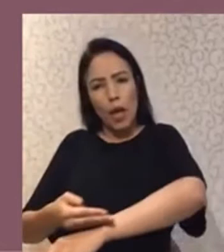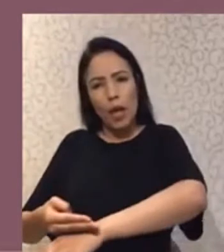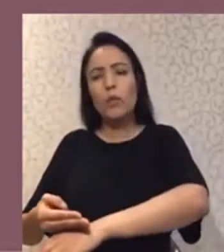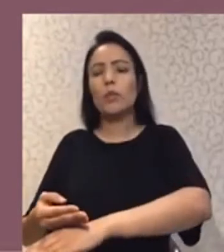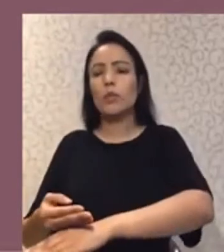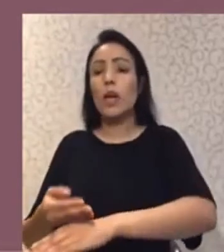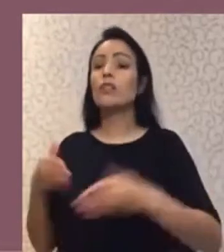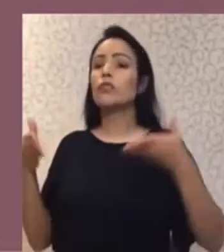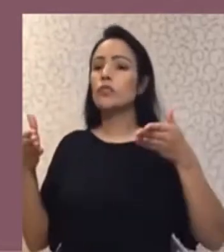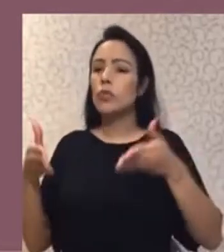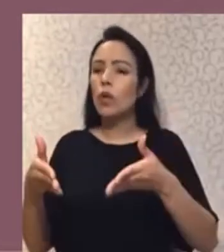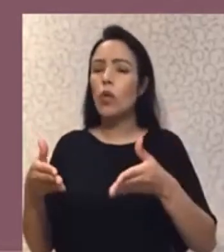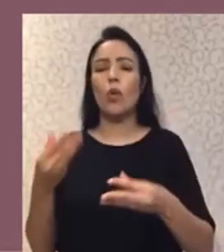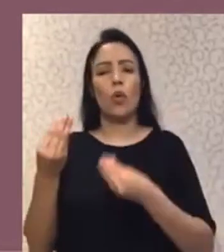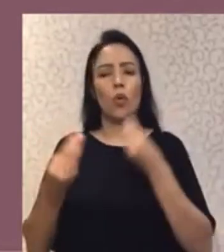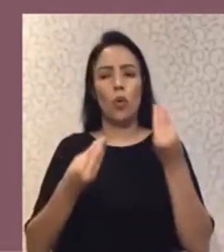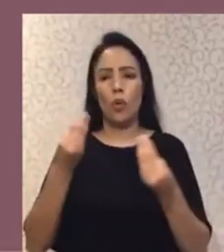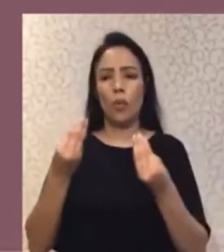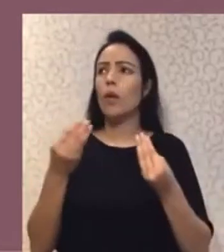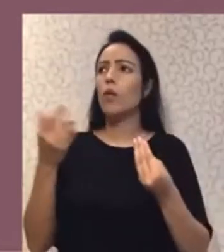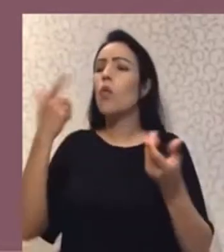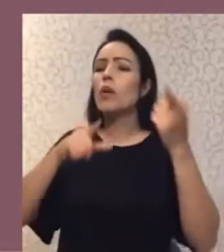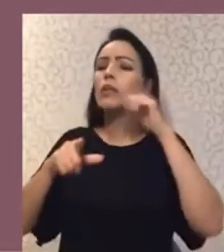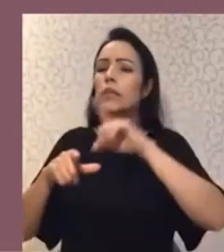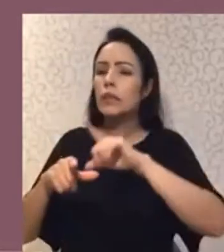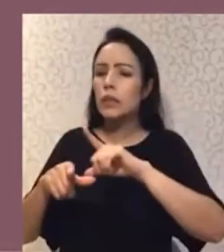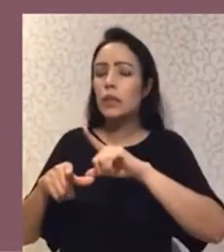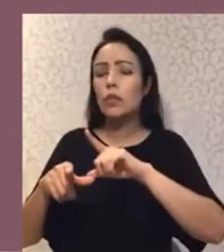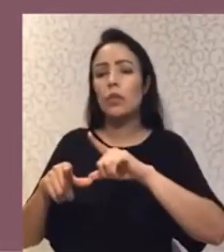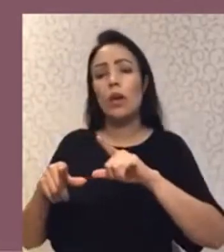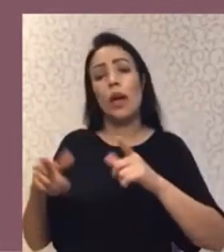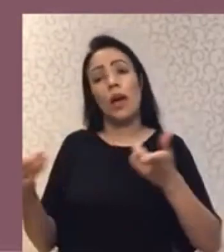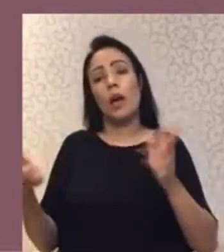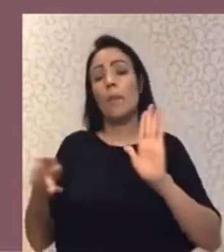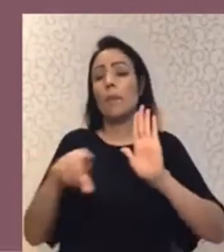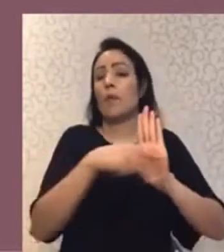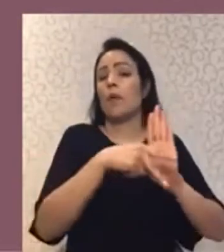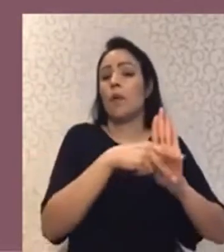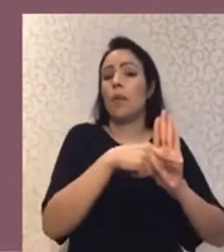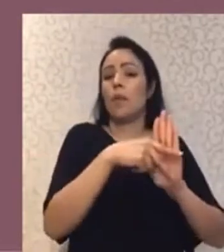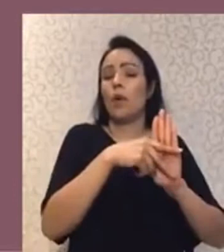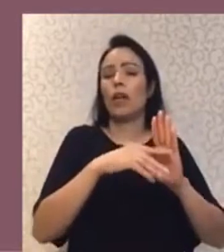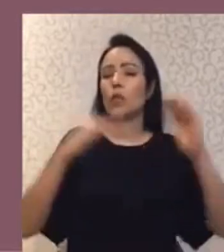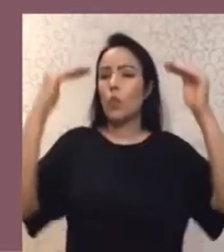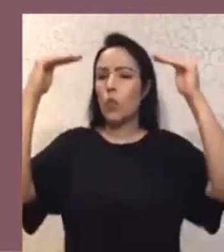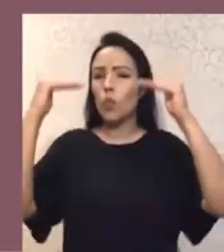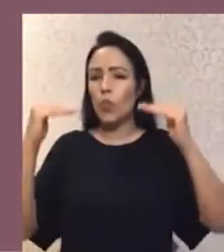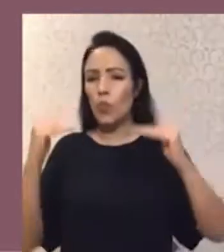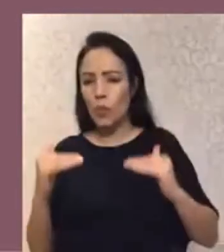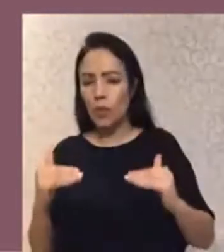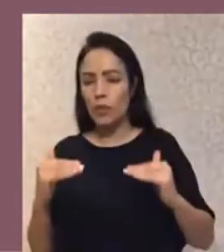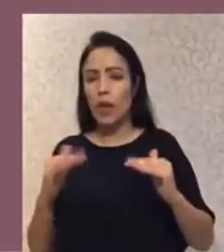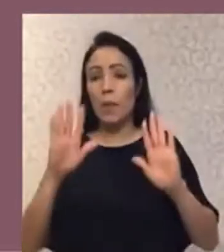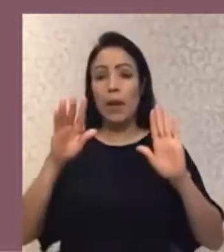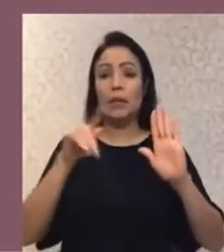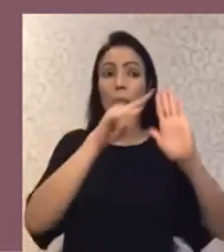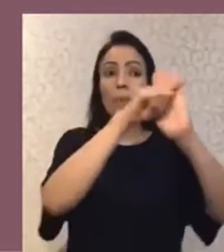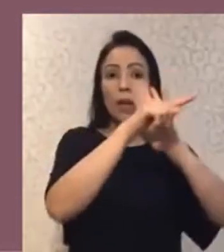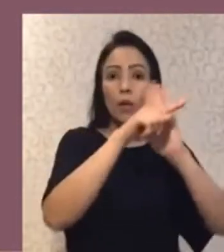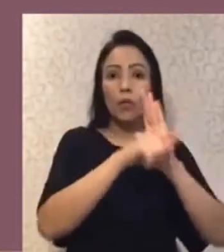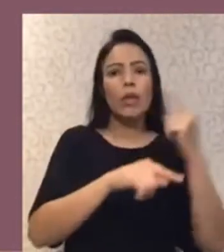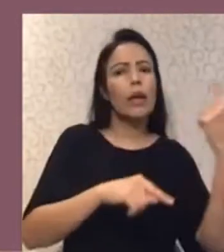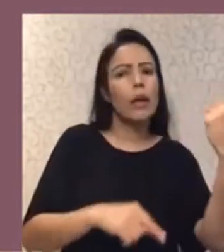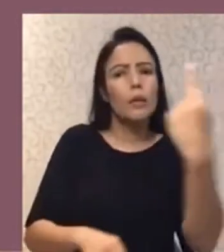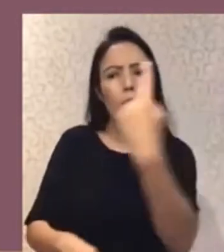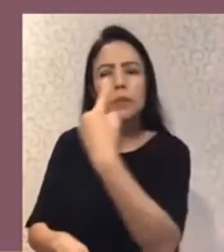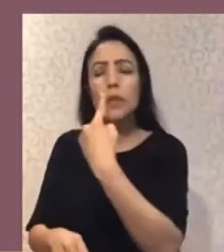por uma coisa, né, que é ser branco, estar pertencendo a essa estrutura. Mas se você perguntar um por um, né, como